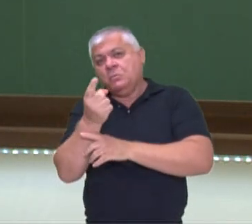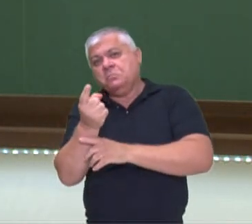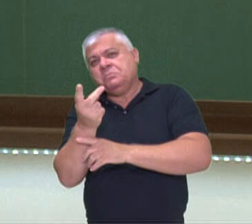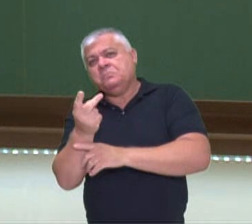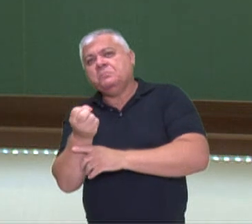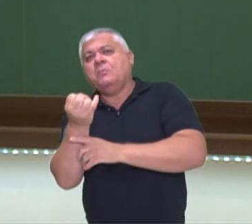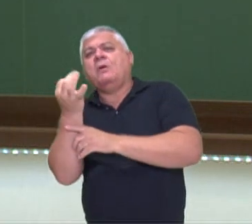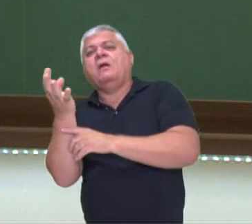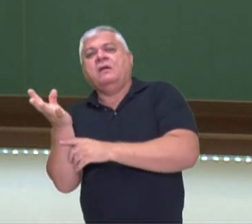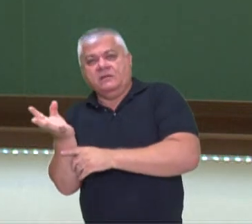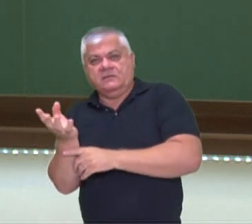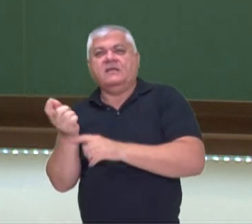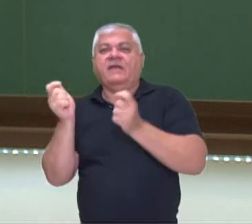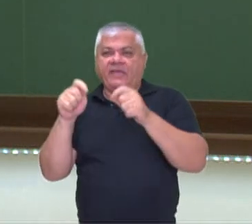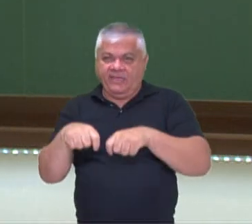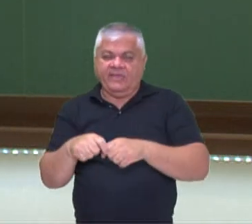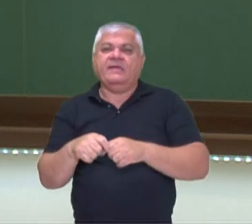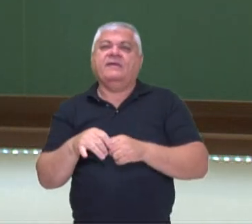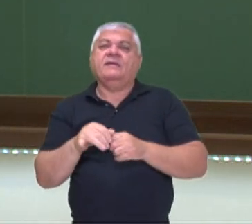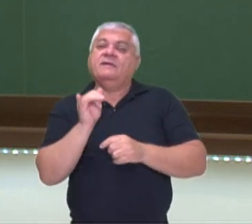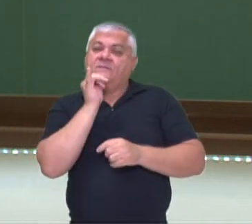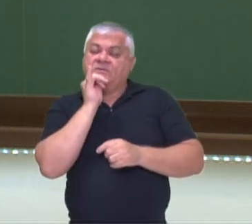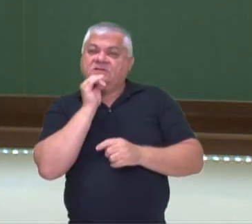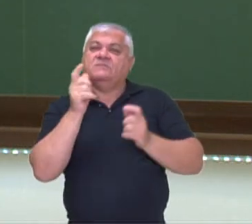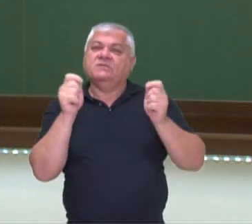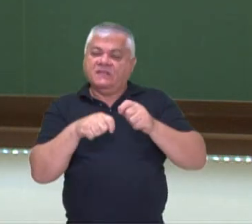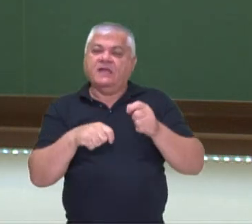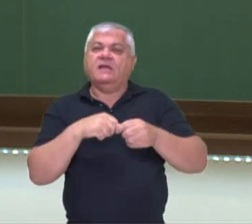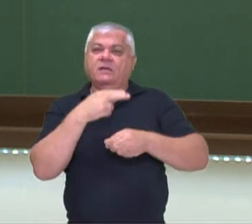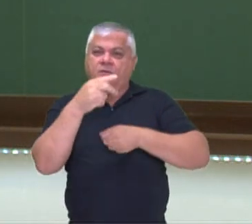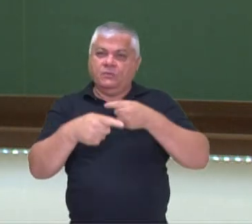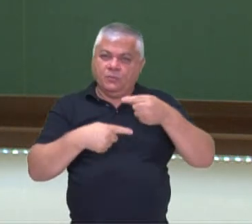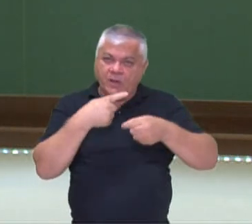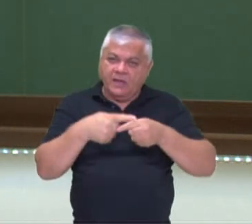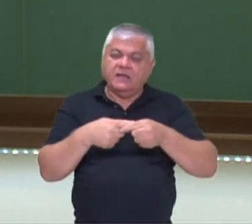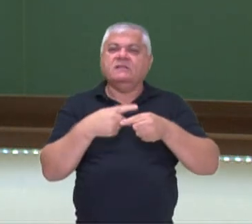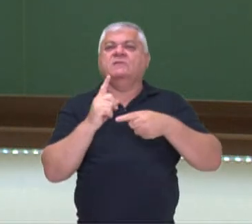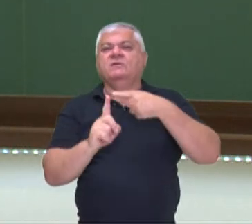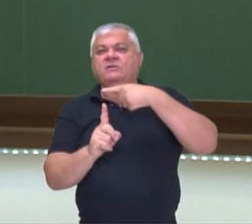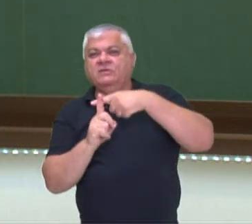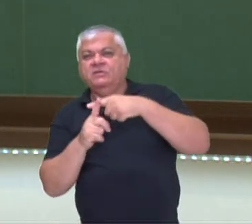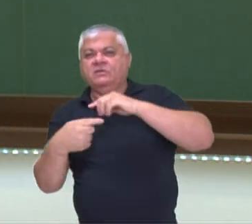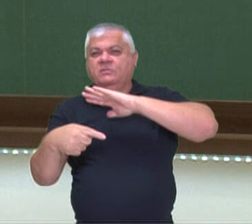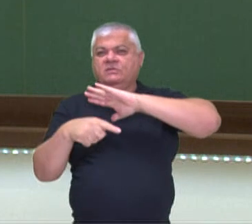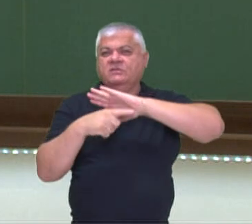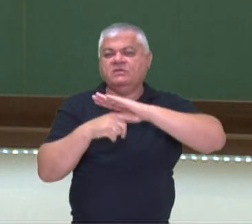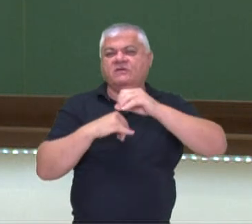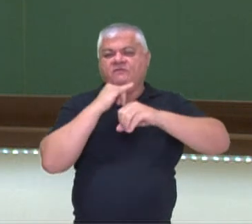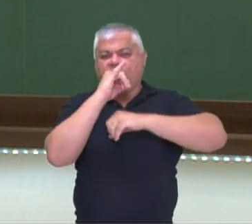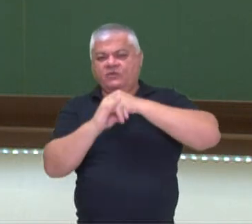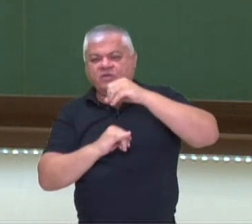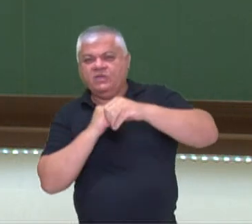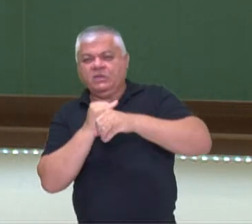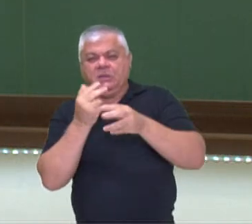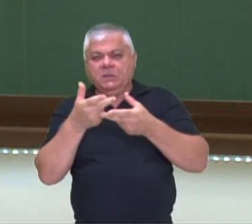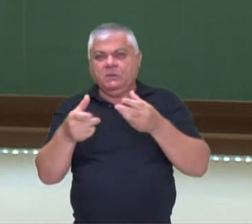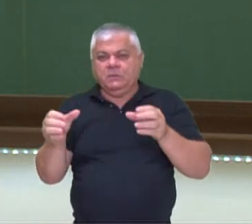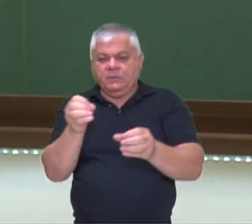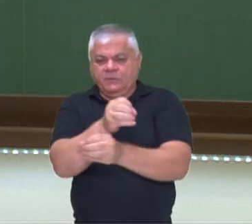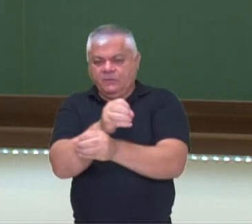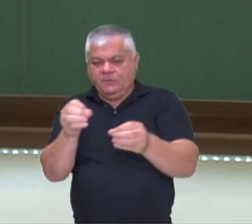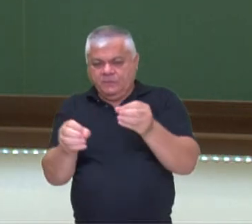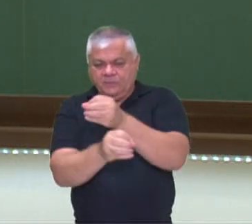os chamados rearranjo. Os átomos, os íons, as moléculas trocam de lugar entre